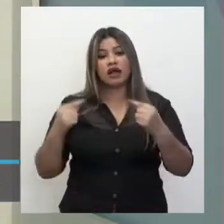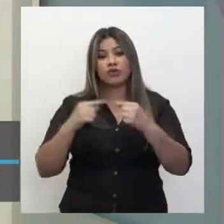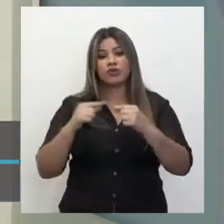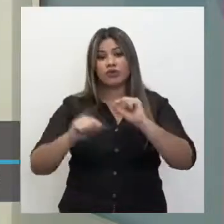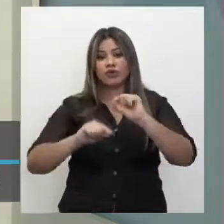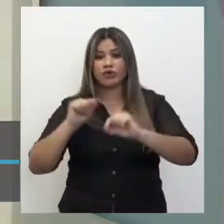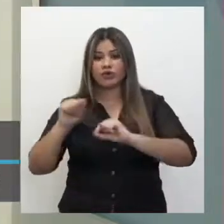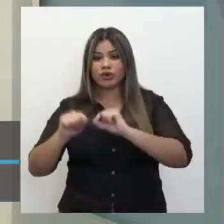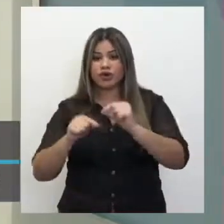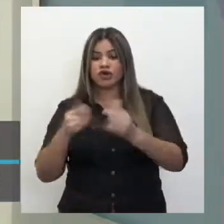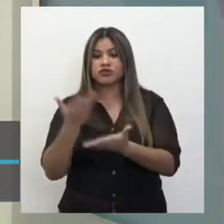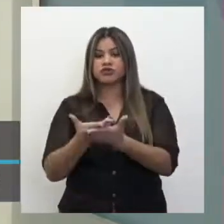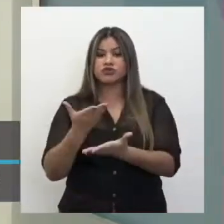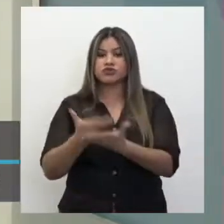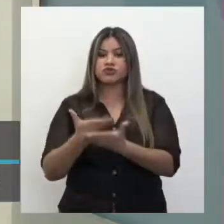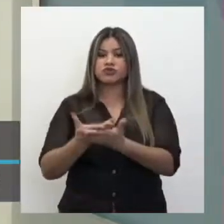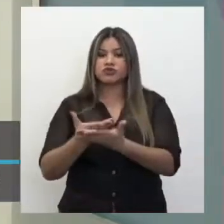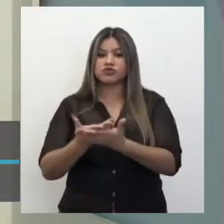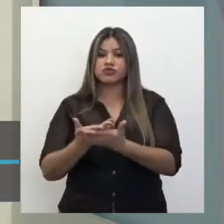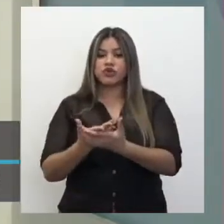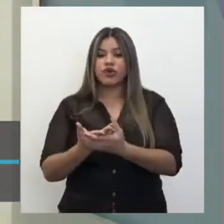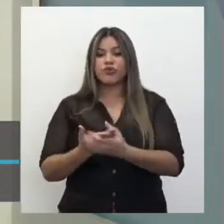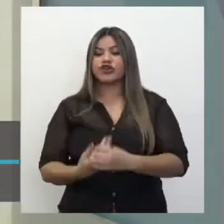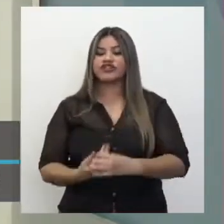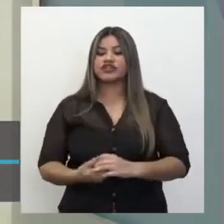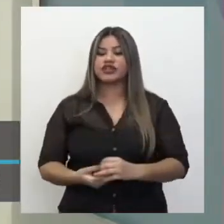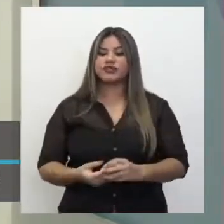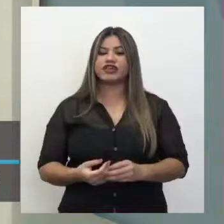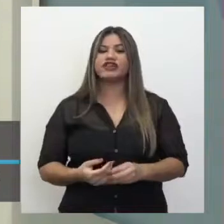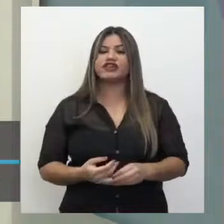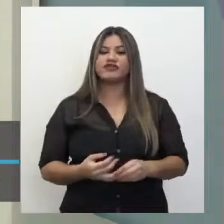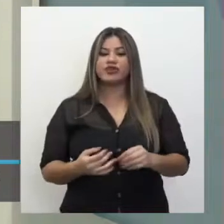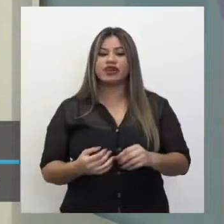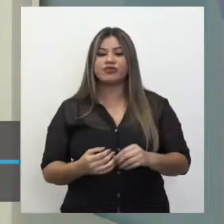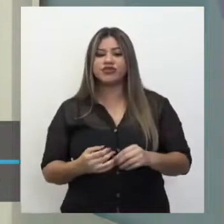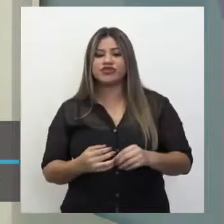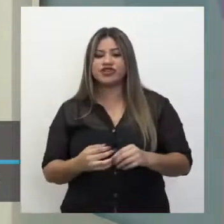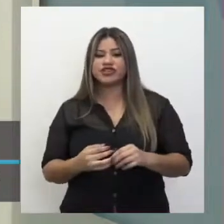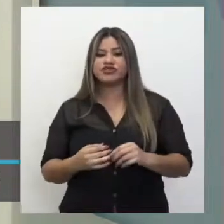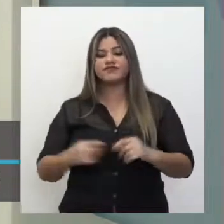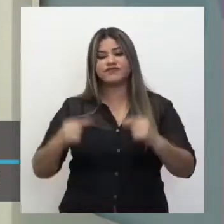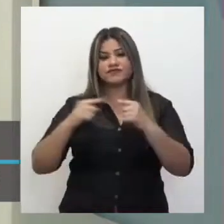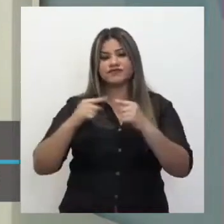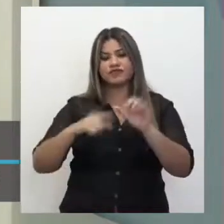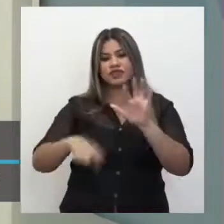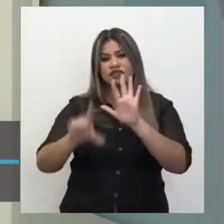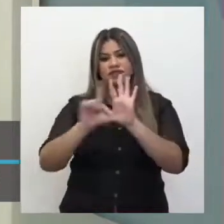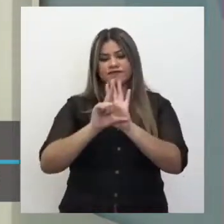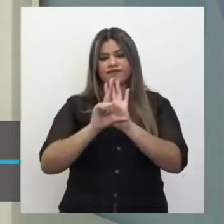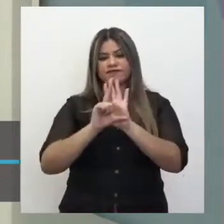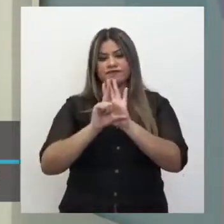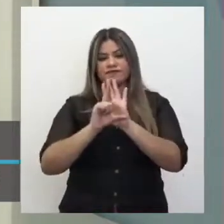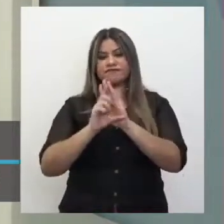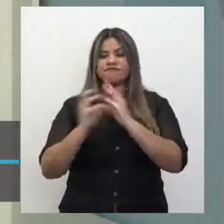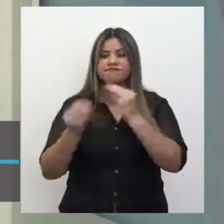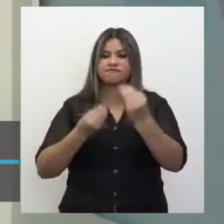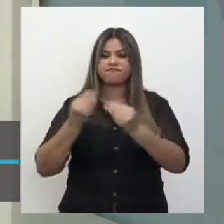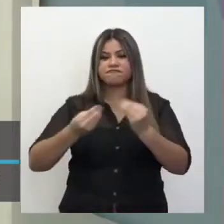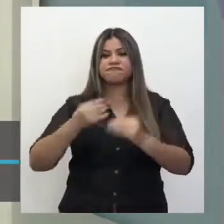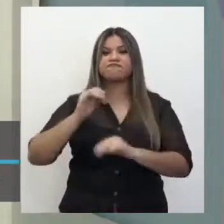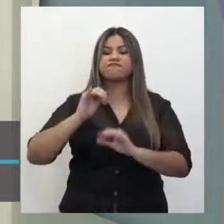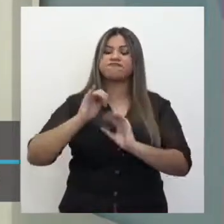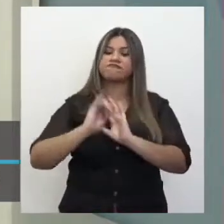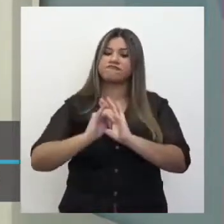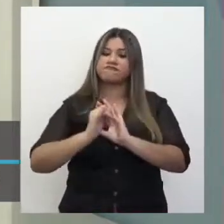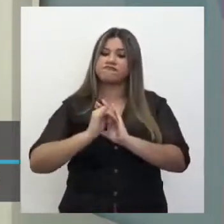trabalhar em sala de aula, por conta aí de uma lei, né? Que a gente tem que falar dos contos africanos indígenas,